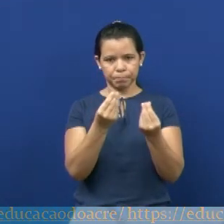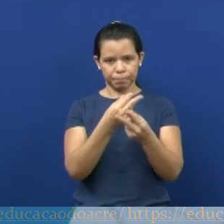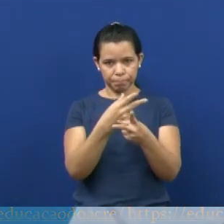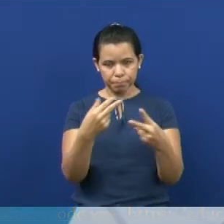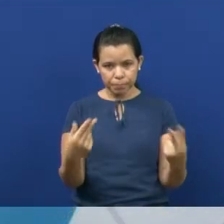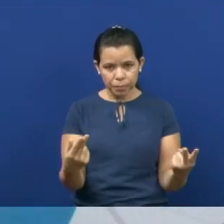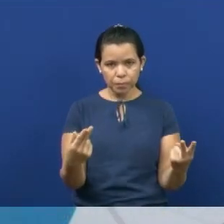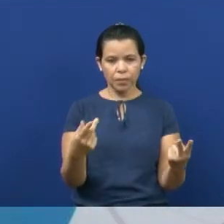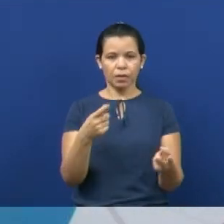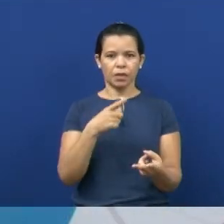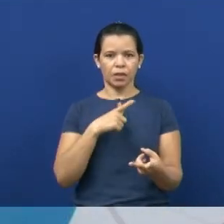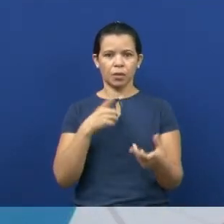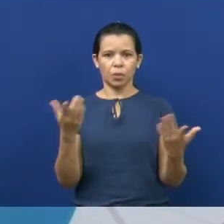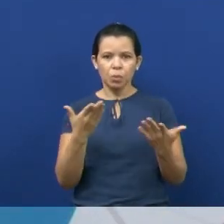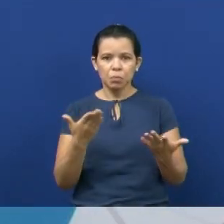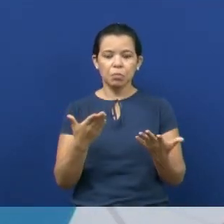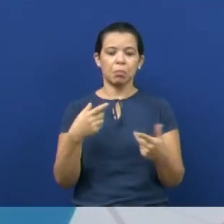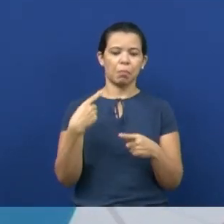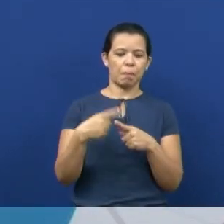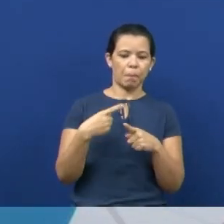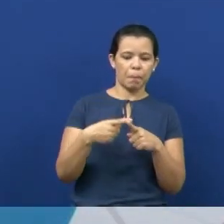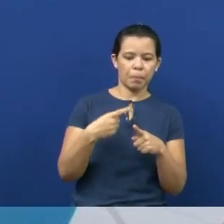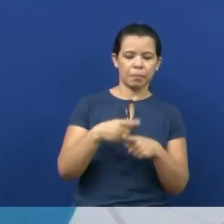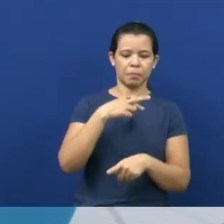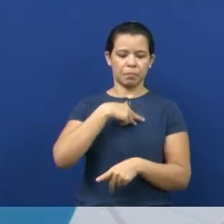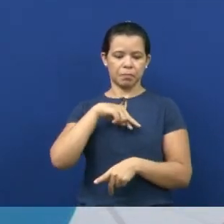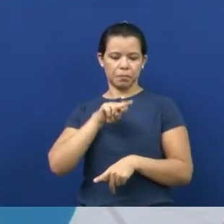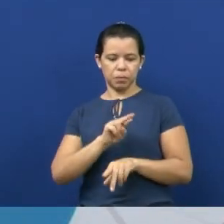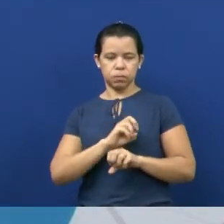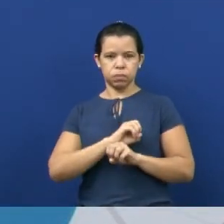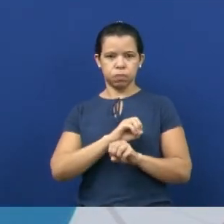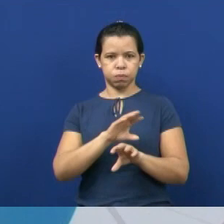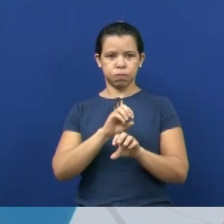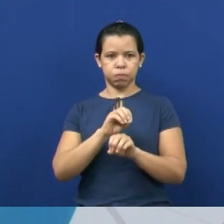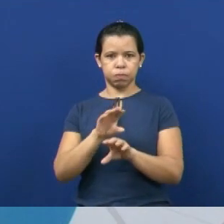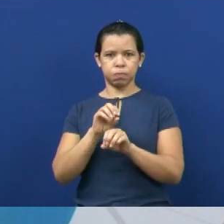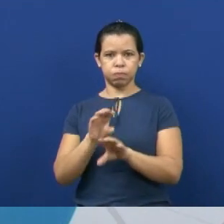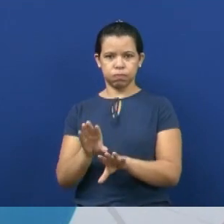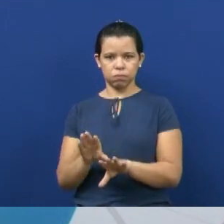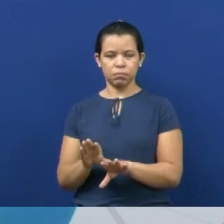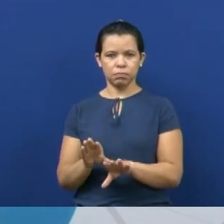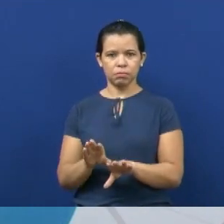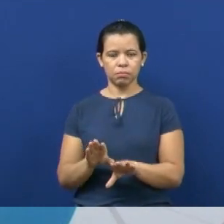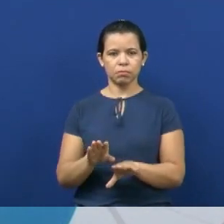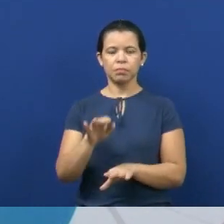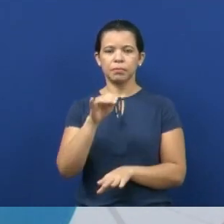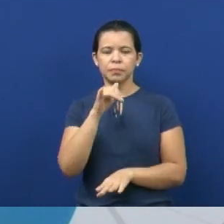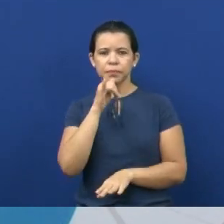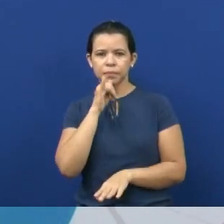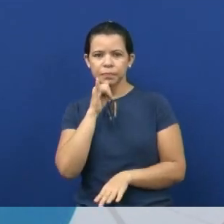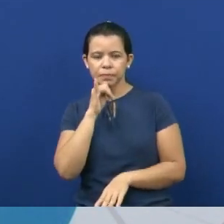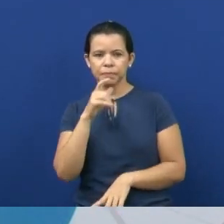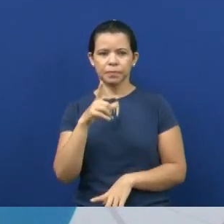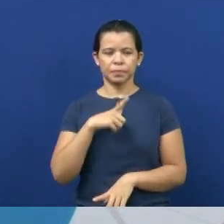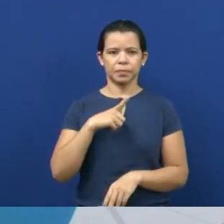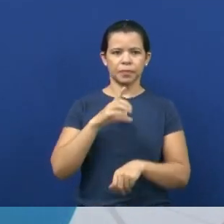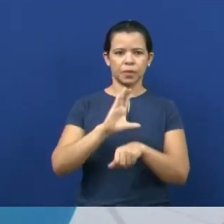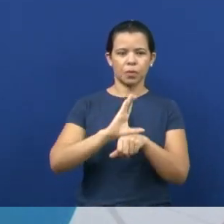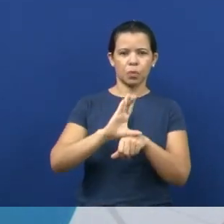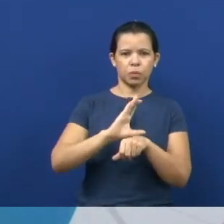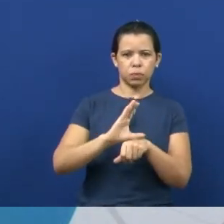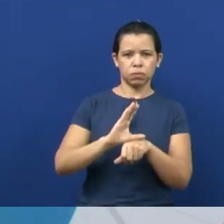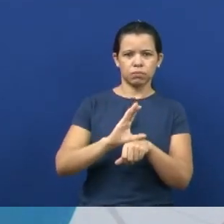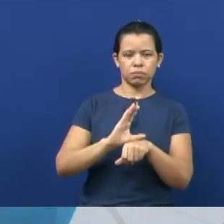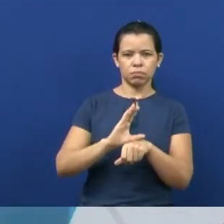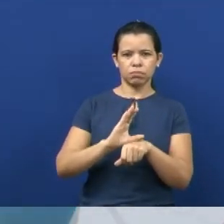a essa liga que a religião traz, tá? Por exemplo, nós temos uma Constituição, né? Ela tem